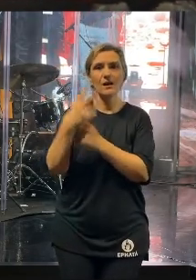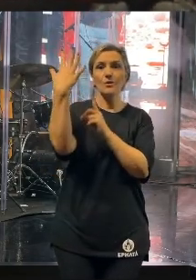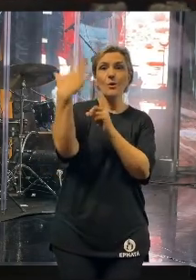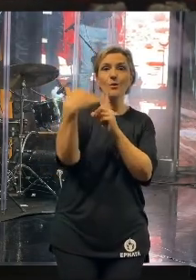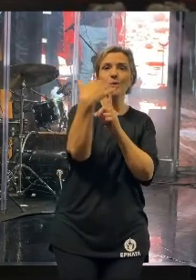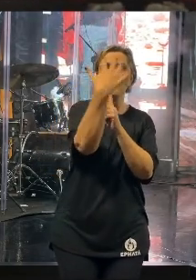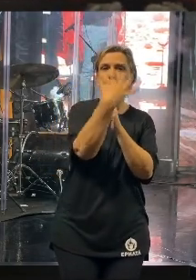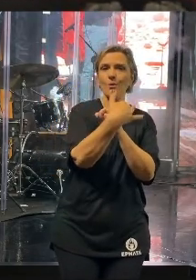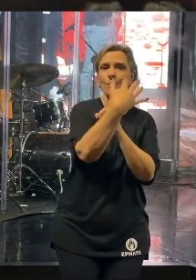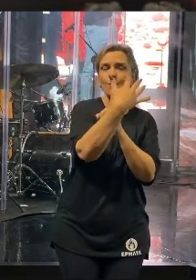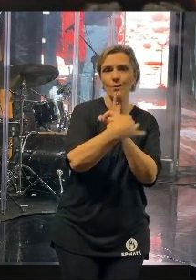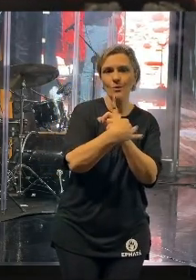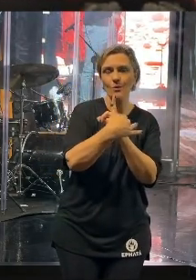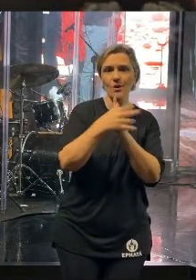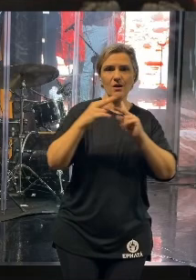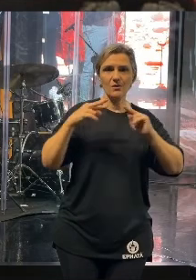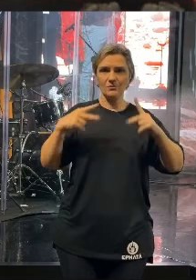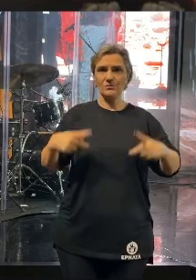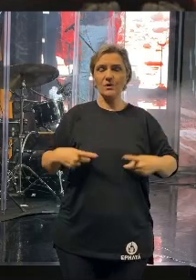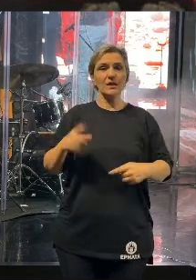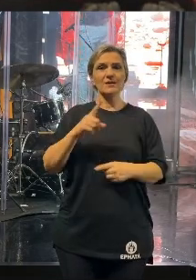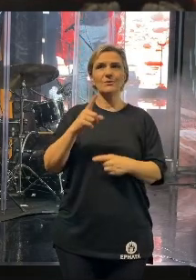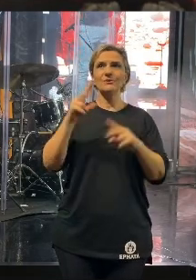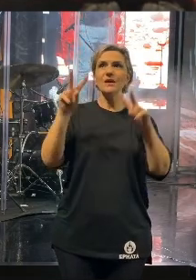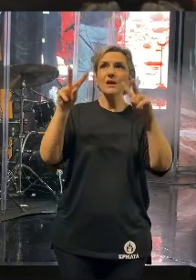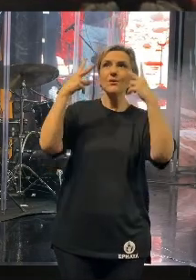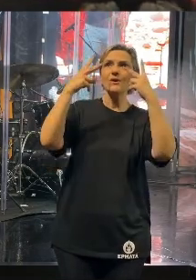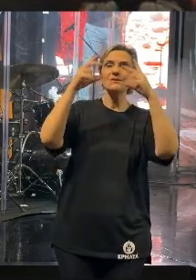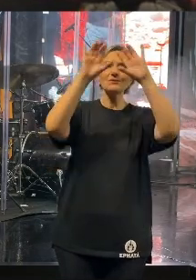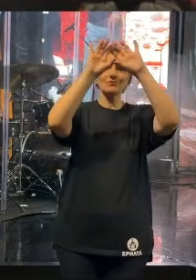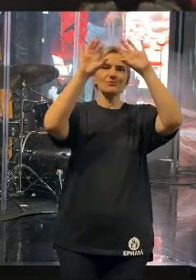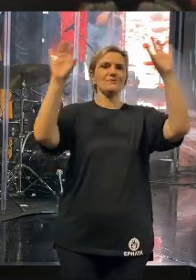dos homens e não ser reconhecido nos céus.